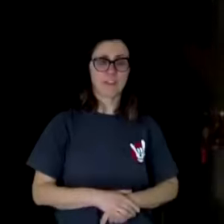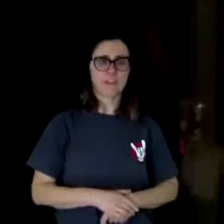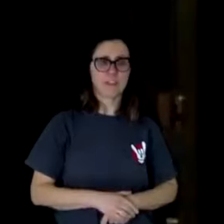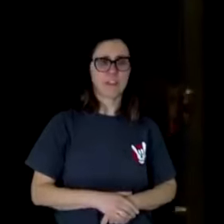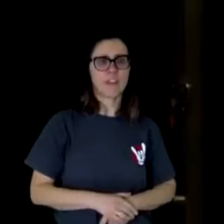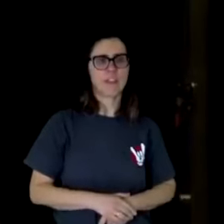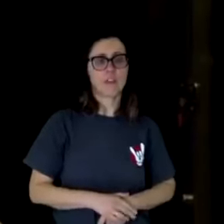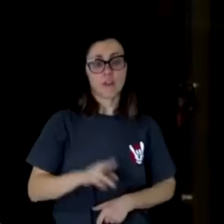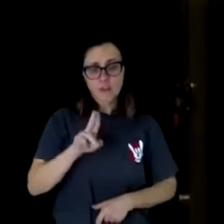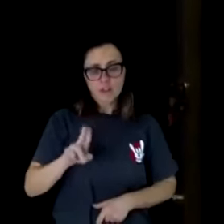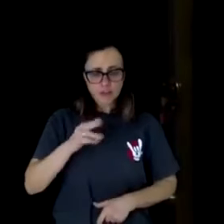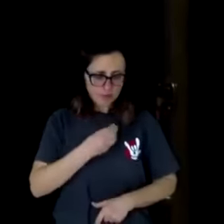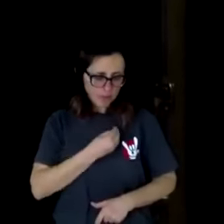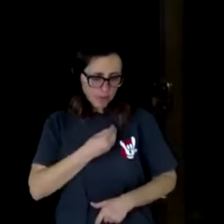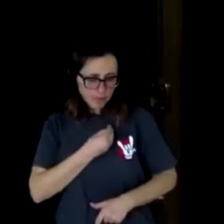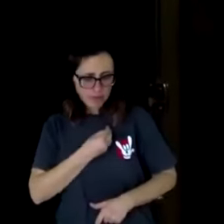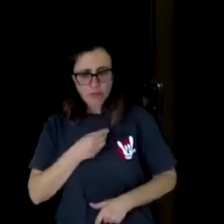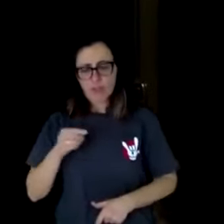aqui